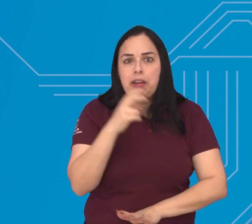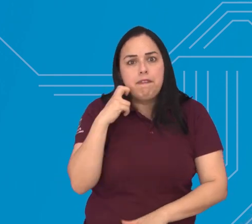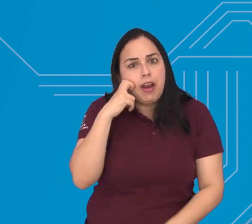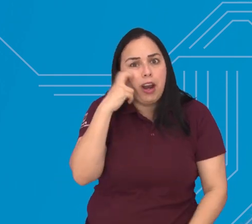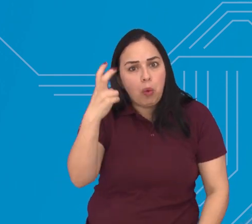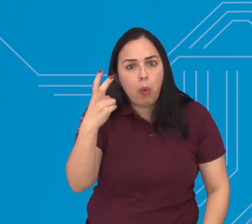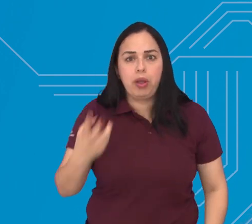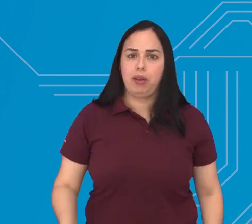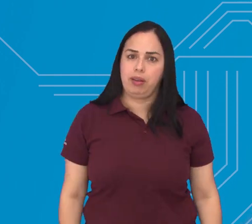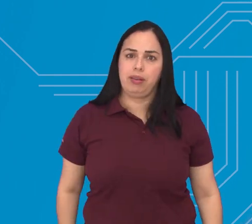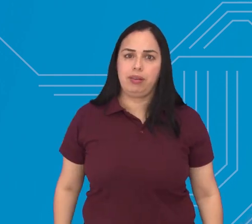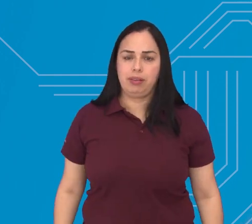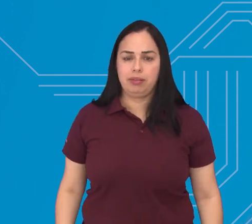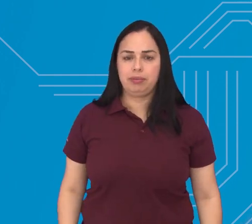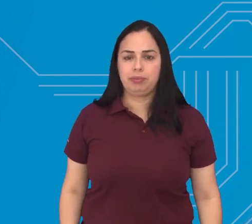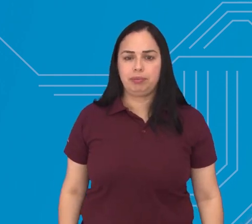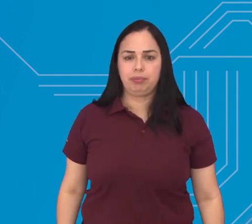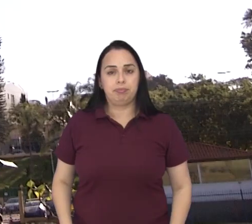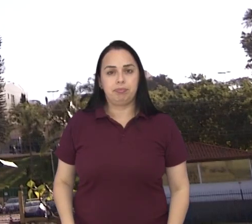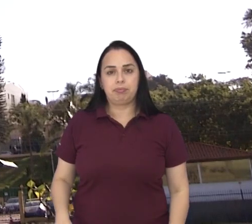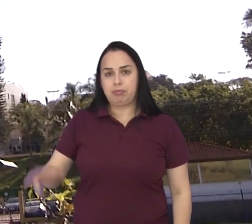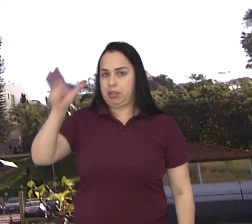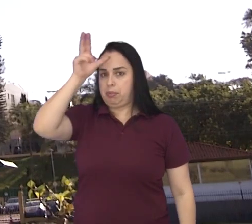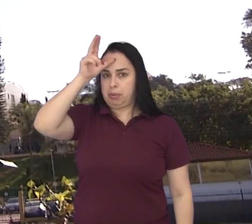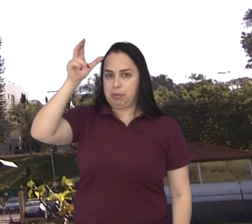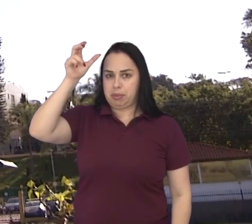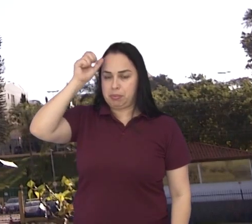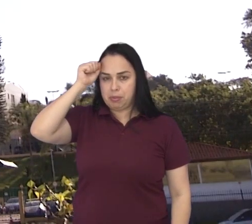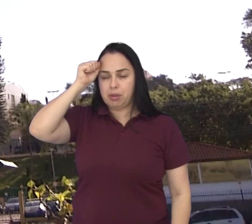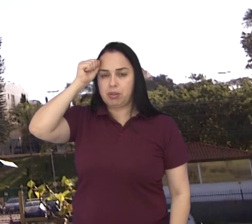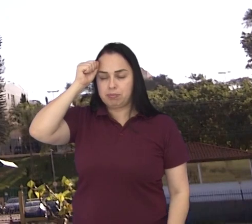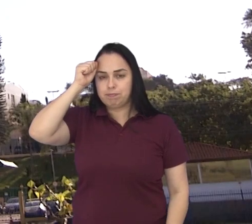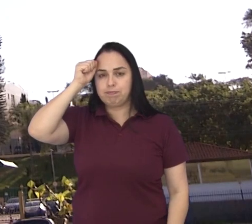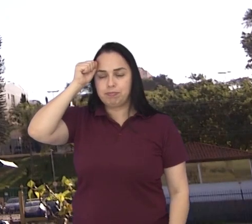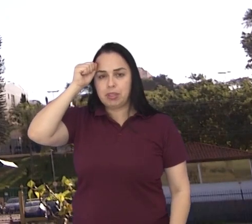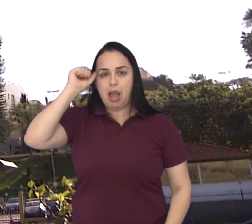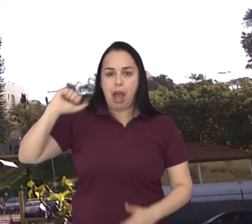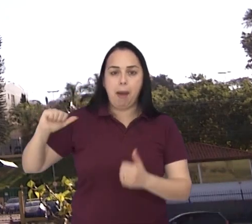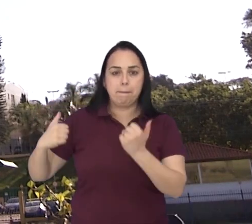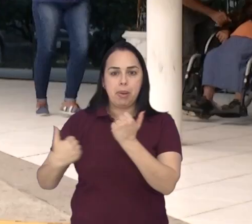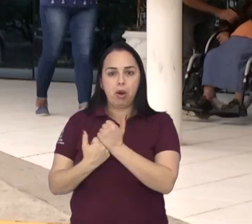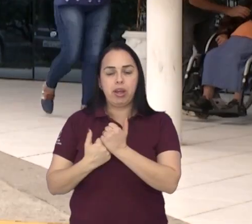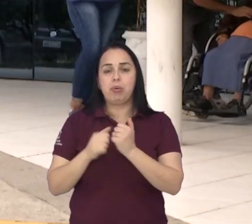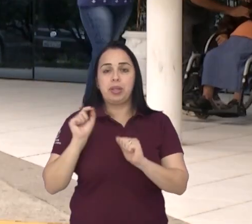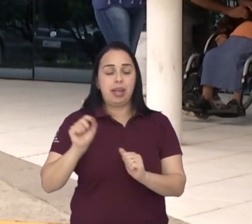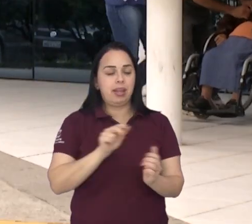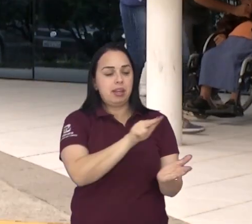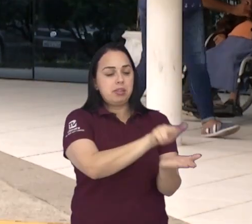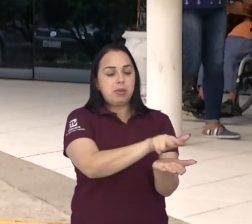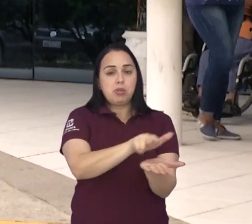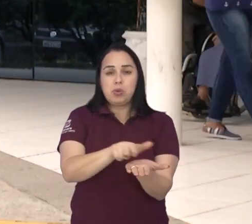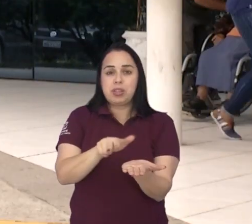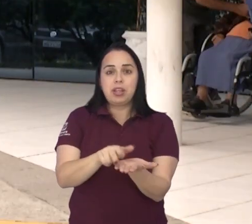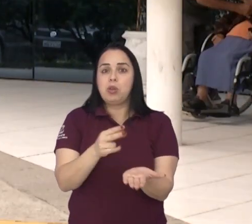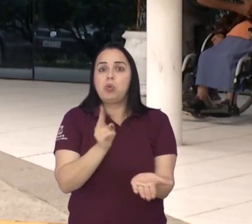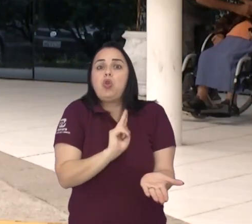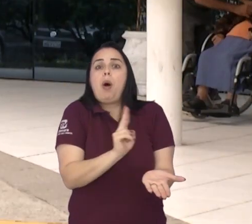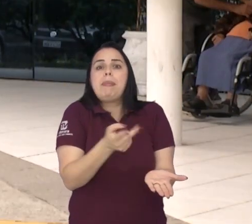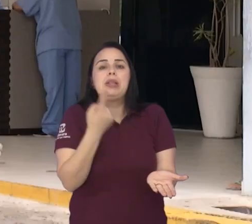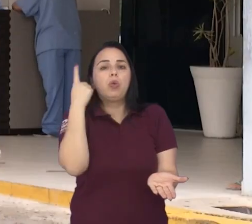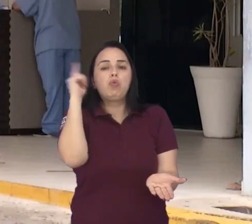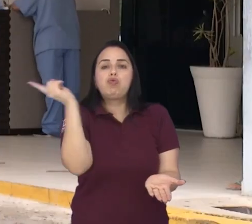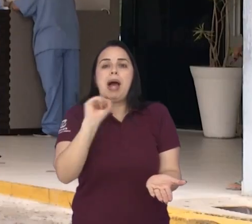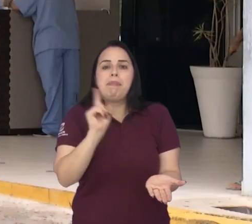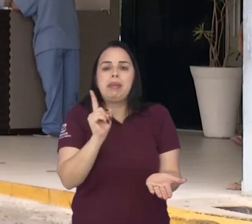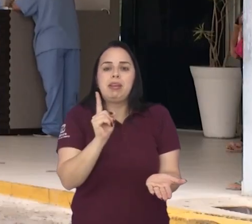também o constrangimento dos internados. O apoio do poder público na busca pela identificação de pacientes desconhecidos